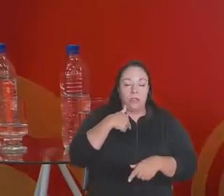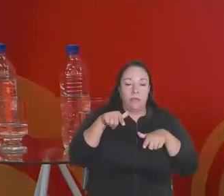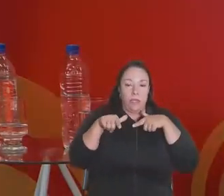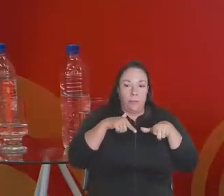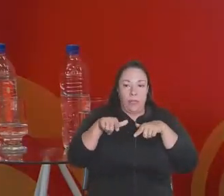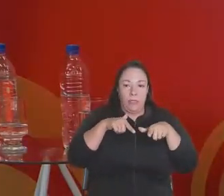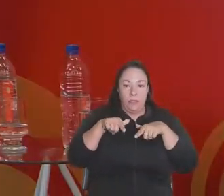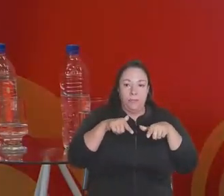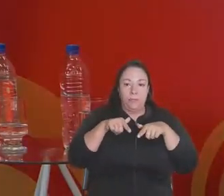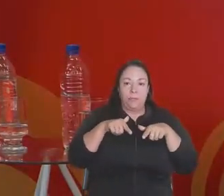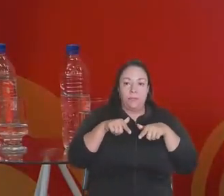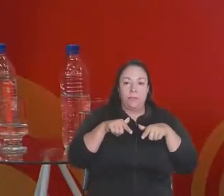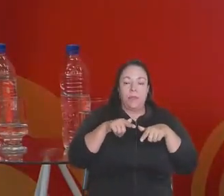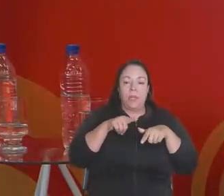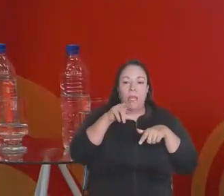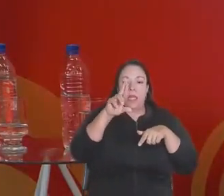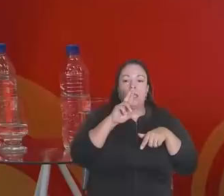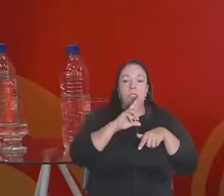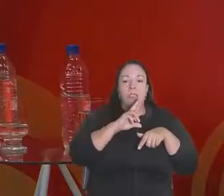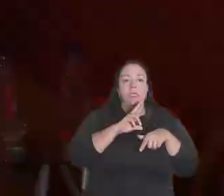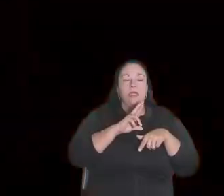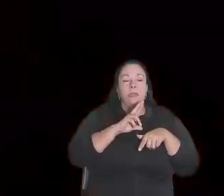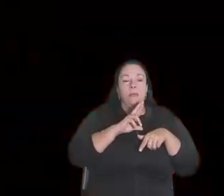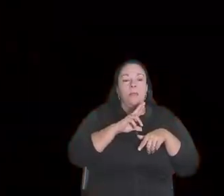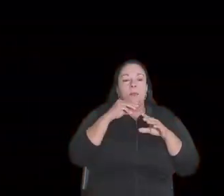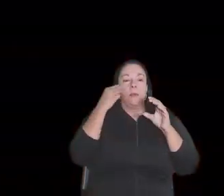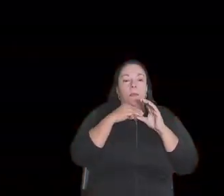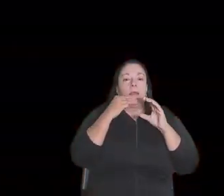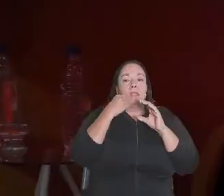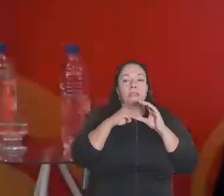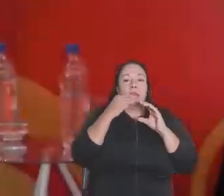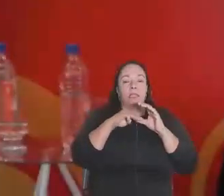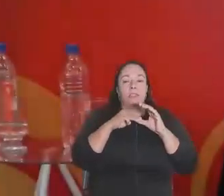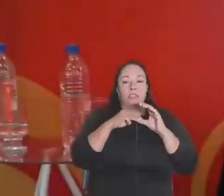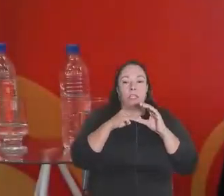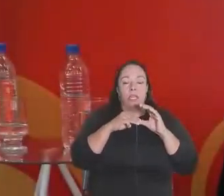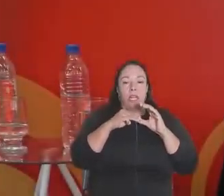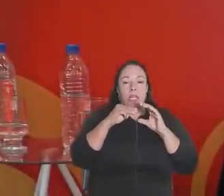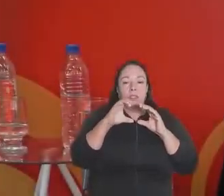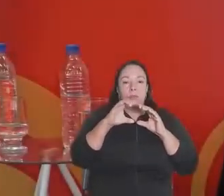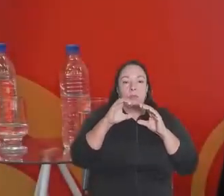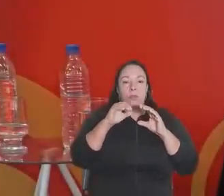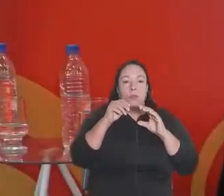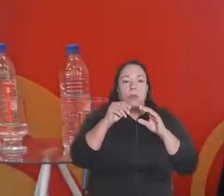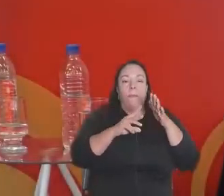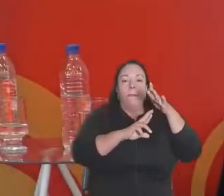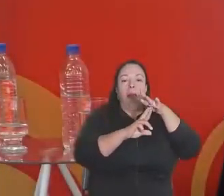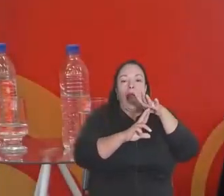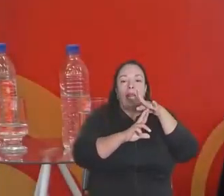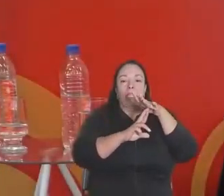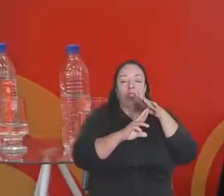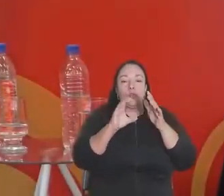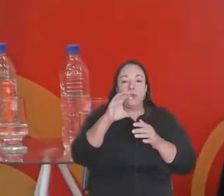e recebi uma mensagem de uma pousada lá no Xingu, lá no Parque do Xingu, lá,